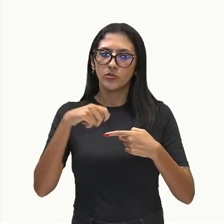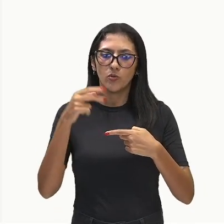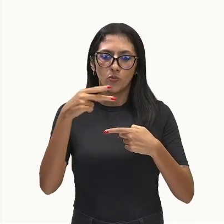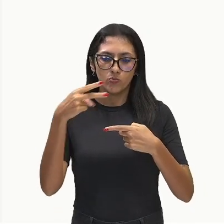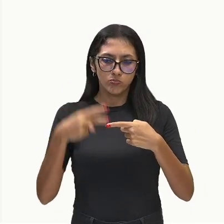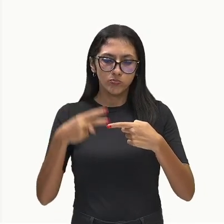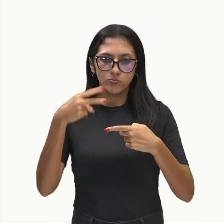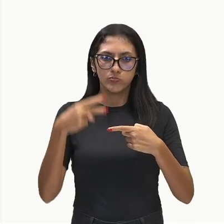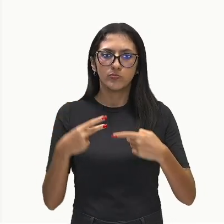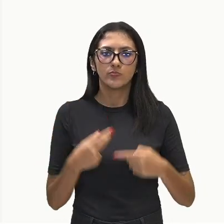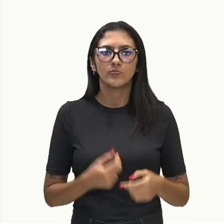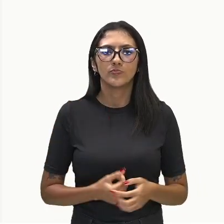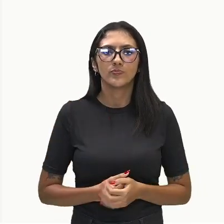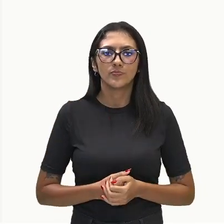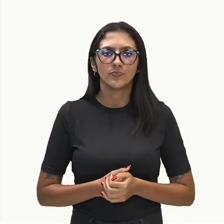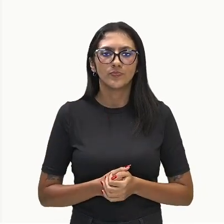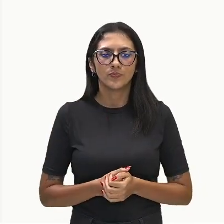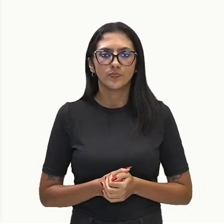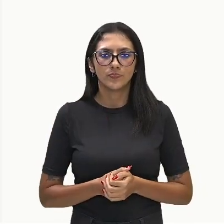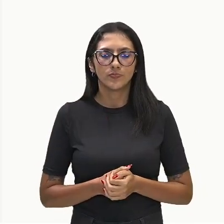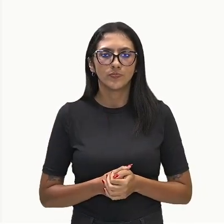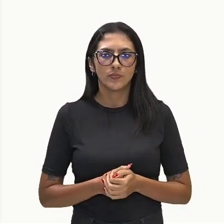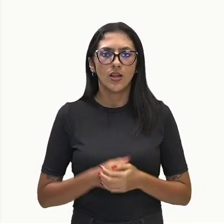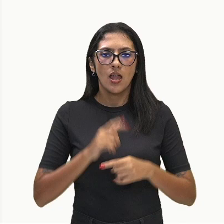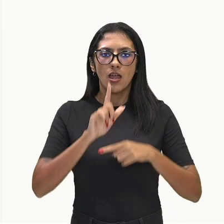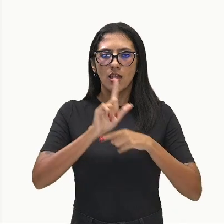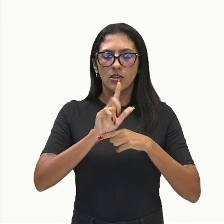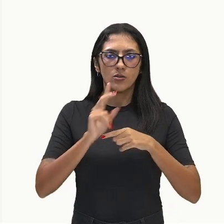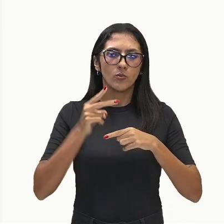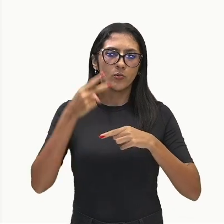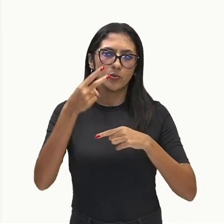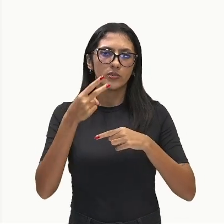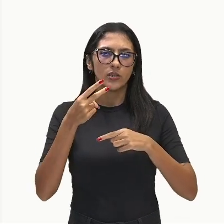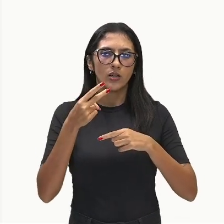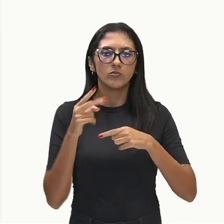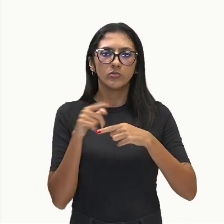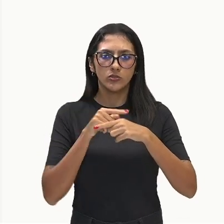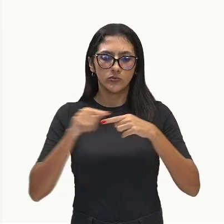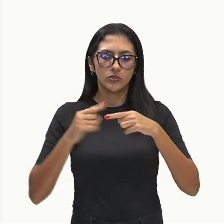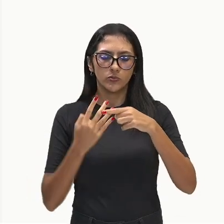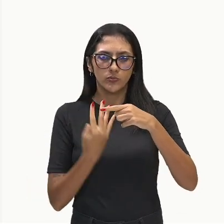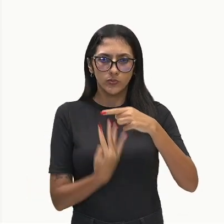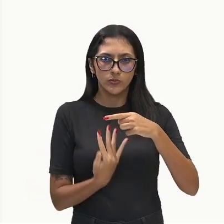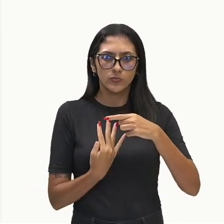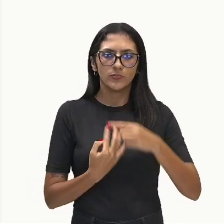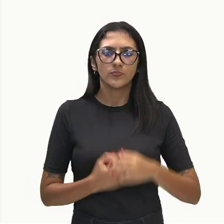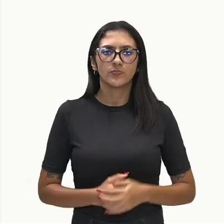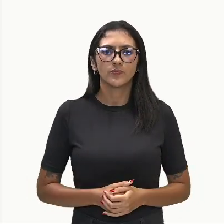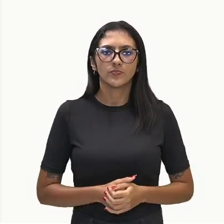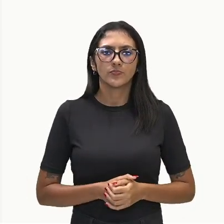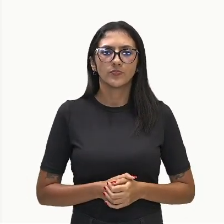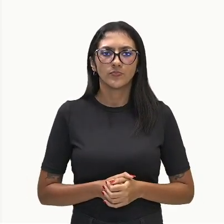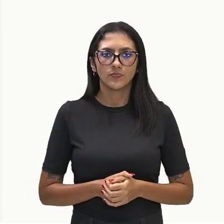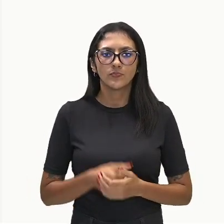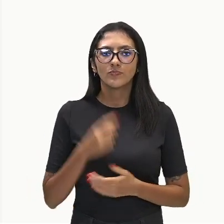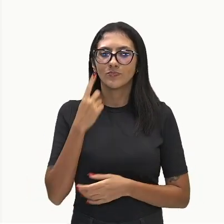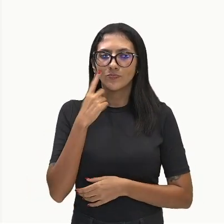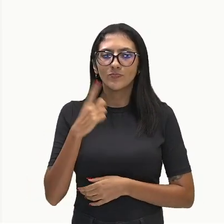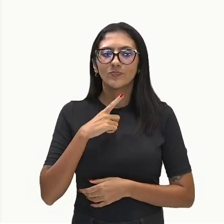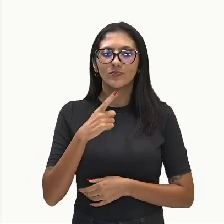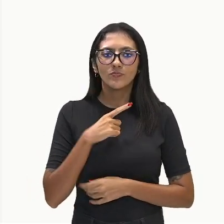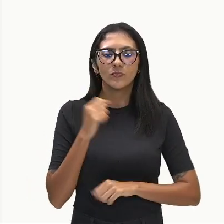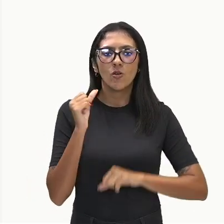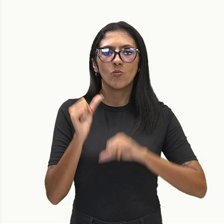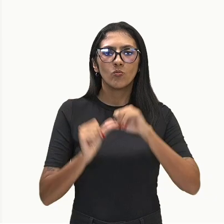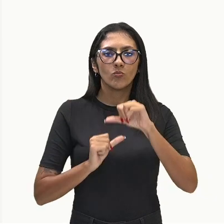ao quadrado é L ao quadrado sobre 2 ao quadrado, que é 4. Aqui a gente fez uma troca. A gente